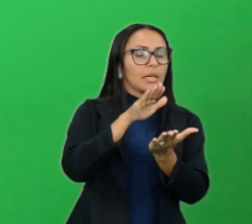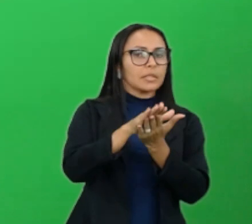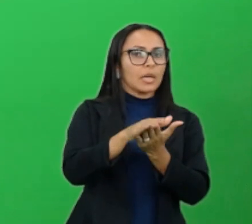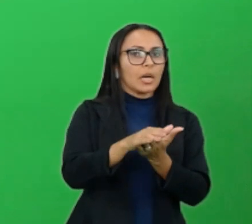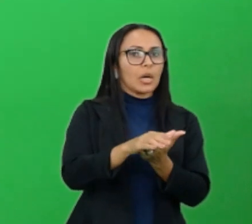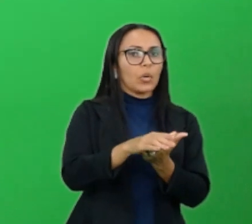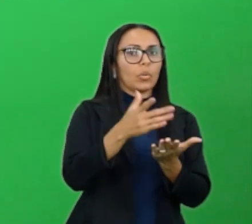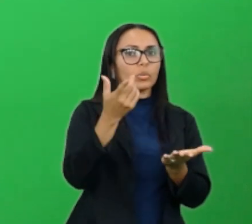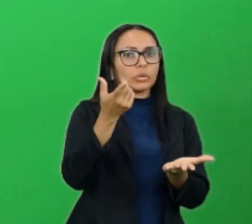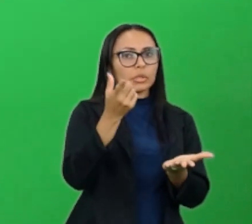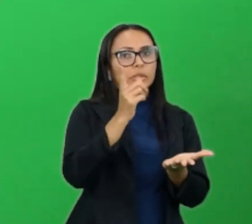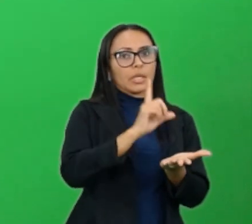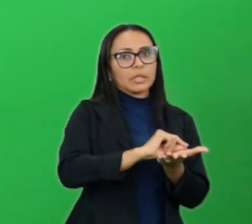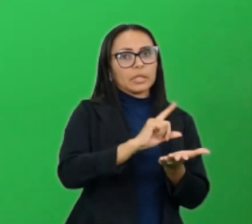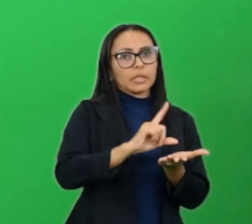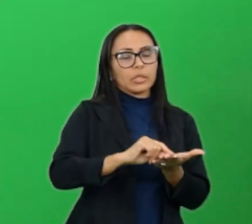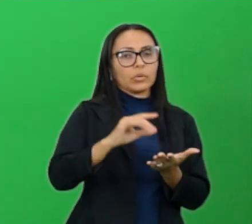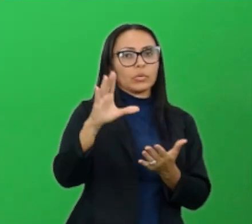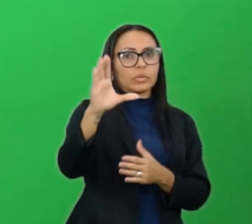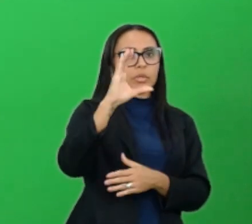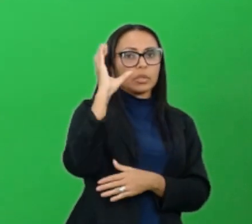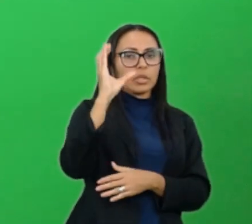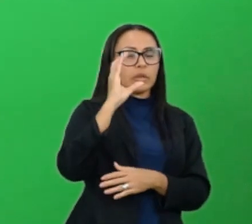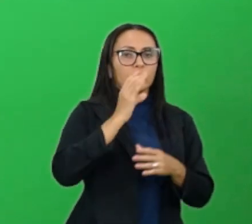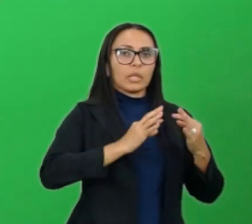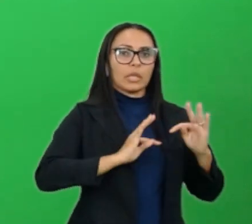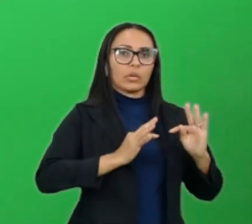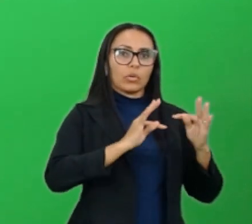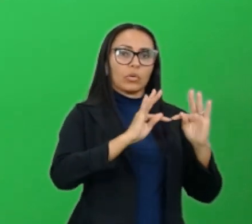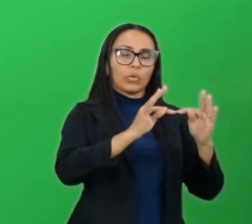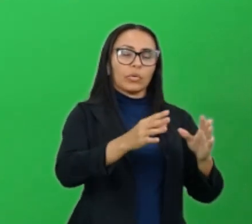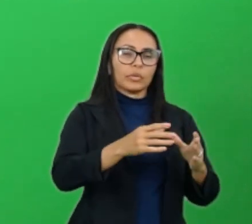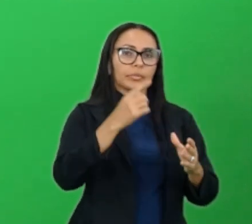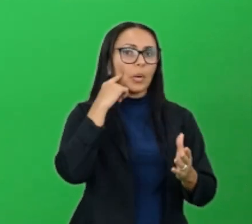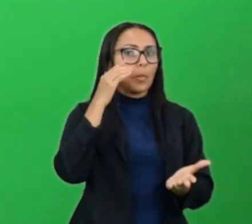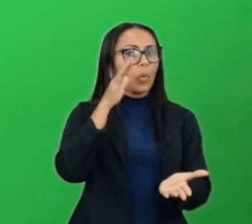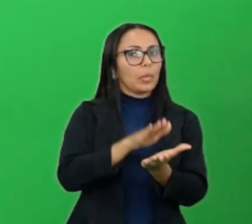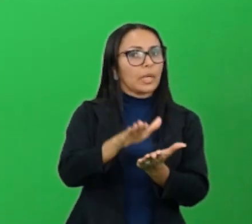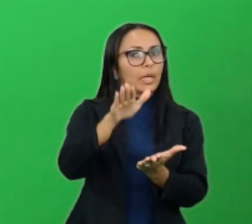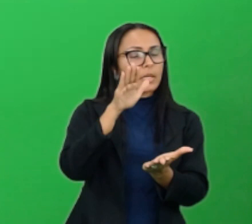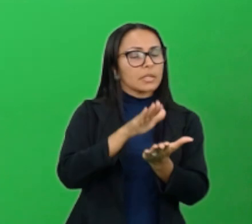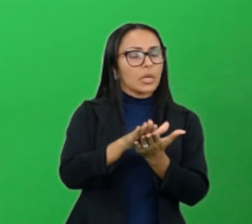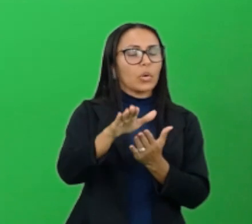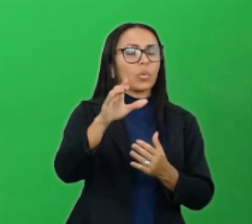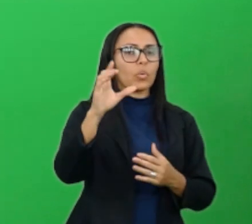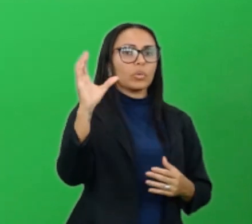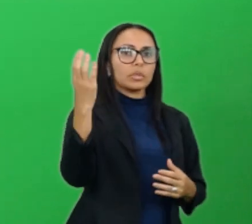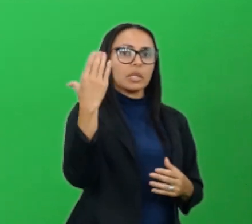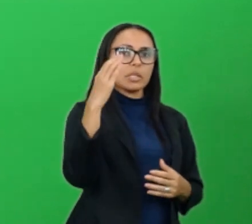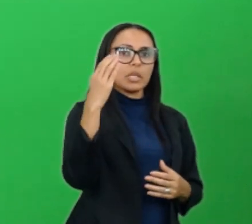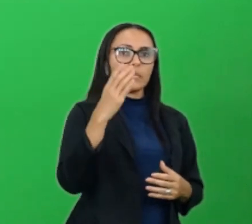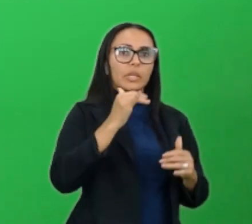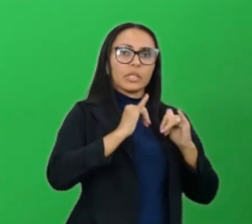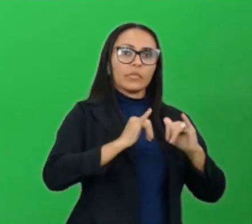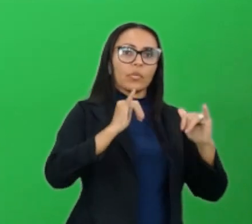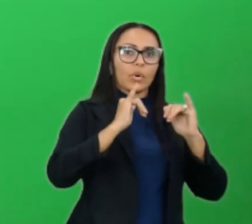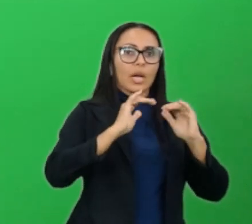científico-tecnológicas mais citadas, né? Publicações científicas divulgadas internacionalmente e assim por